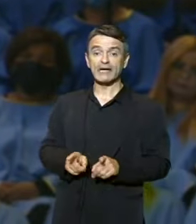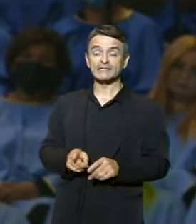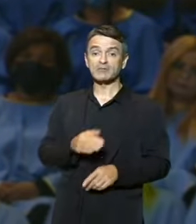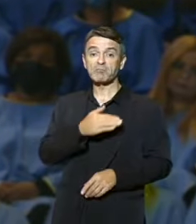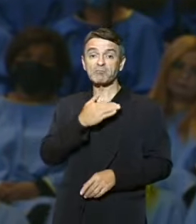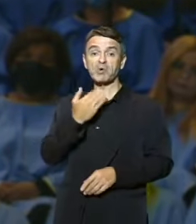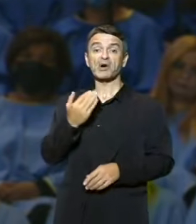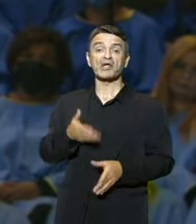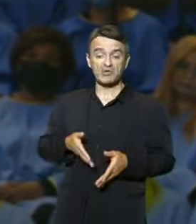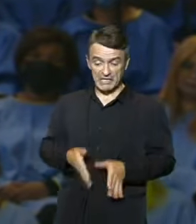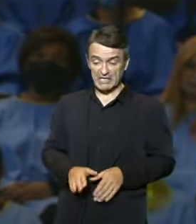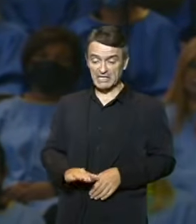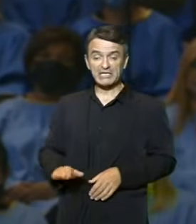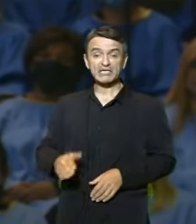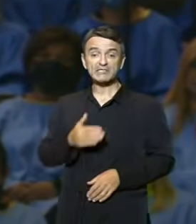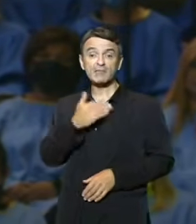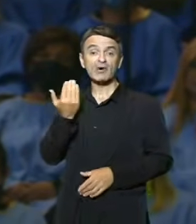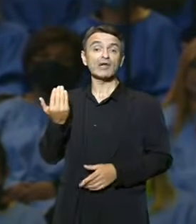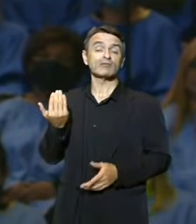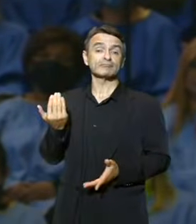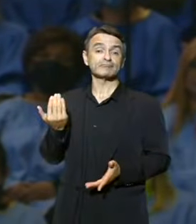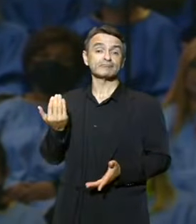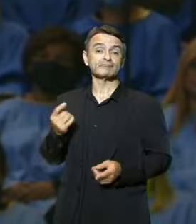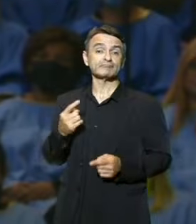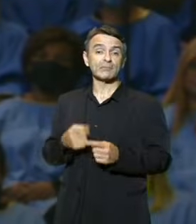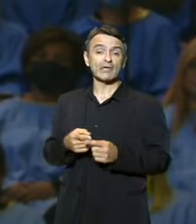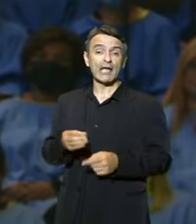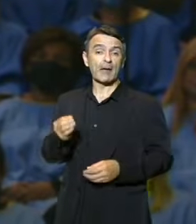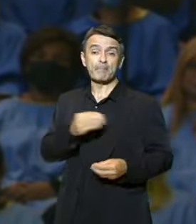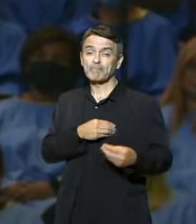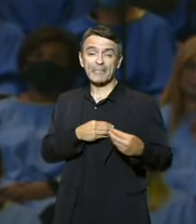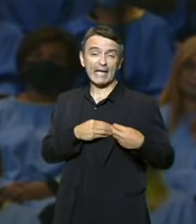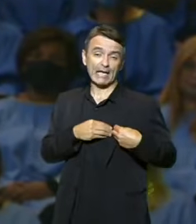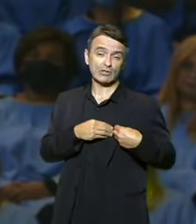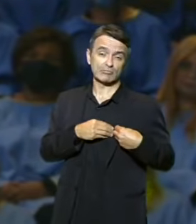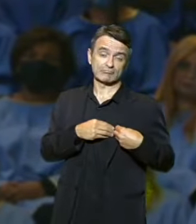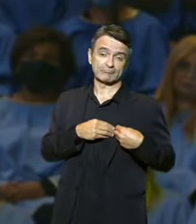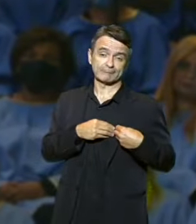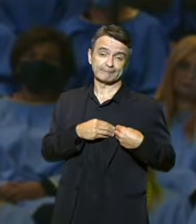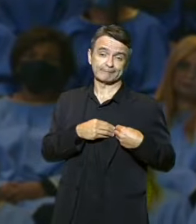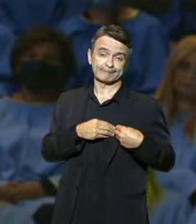homem. Ele perdoou, mas ele julgou o pecado.